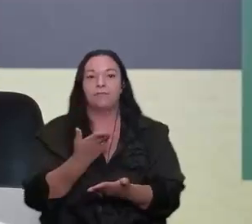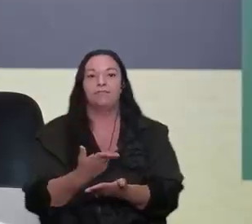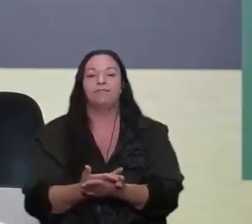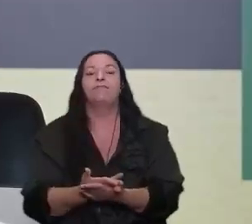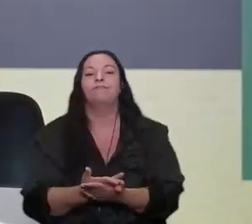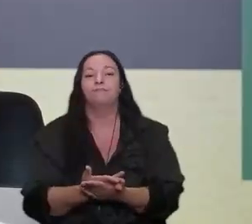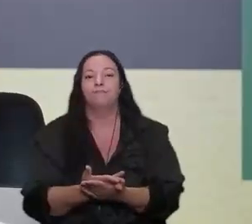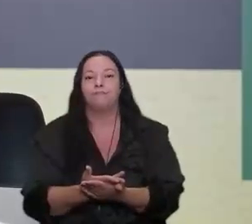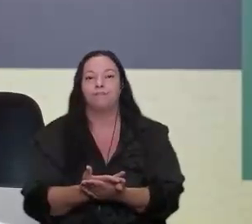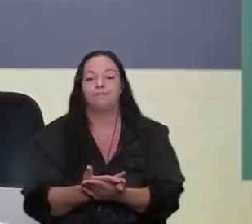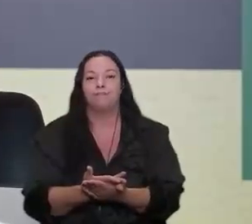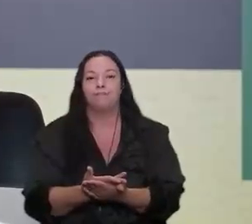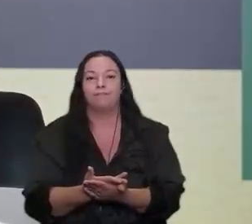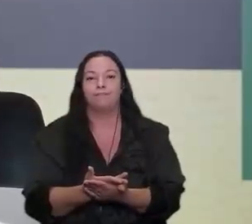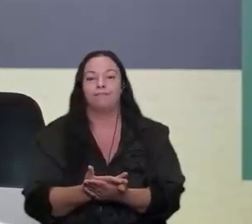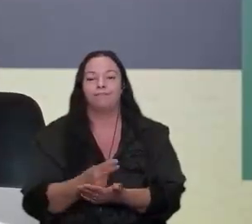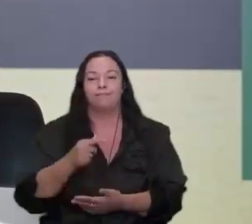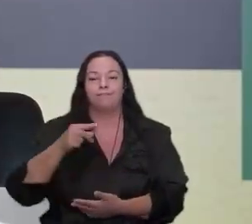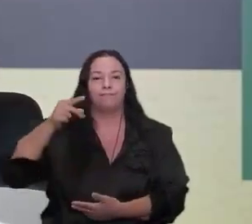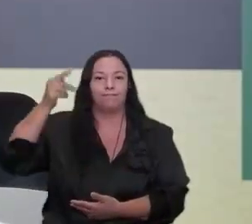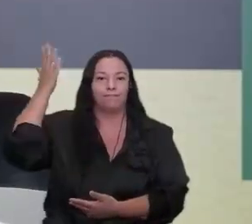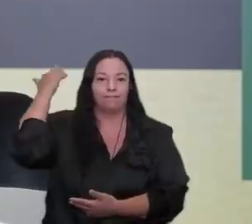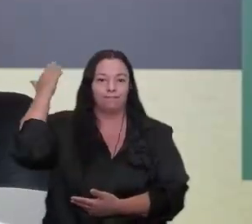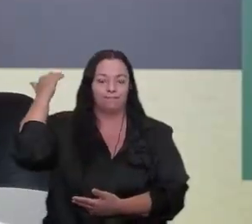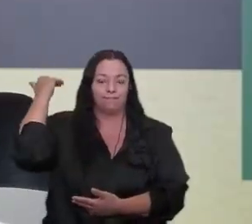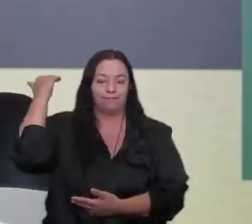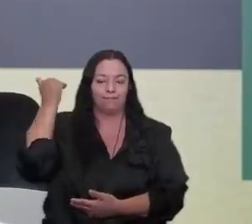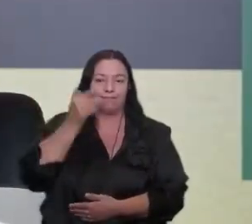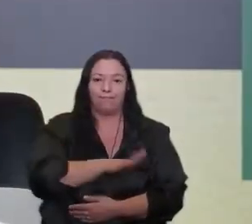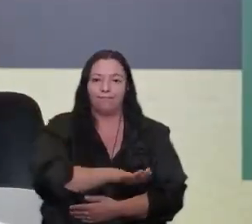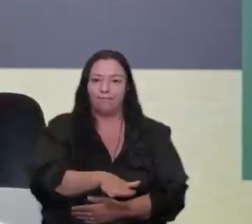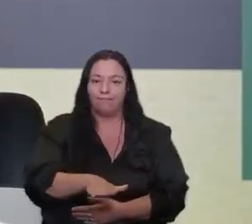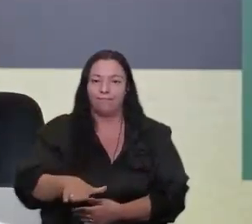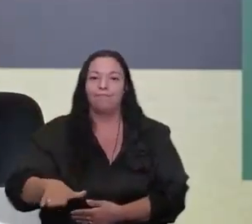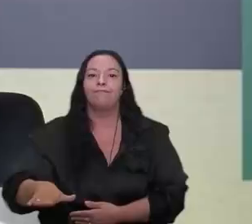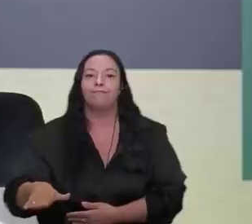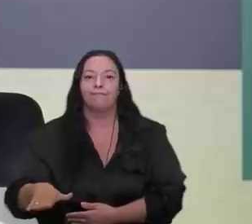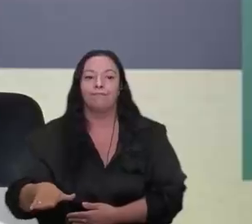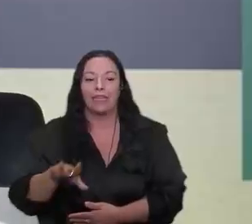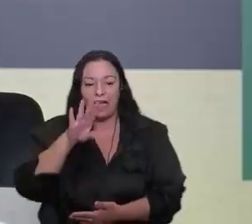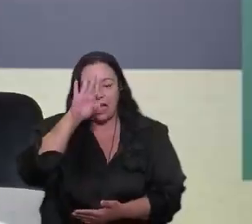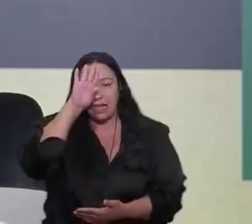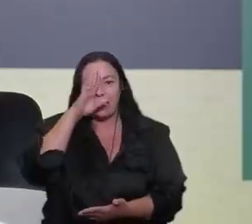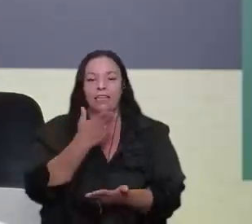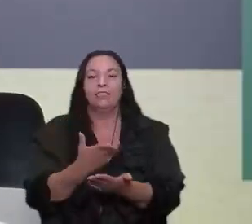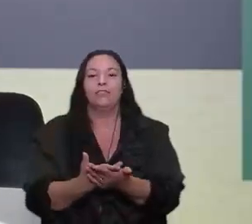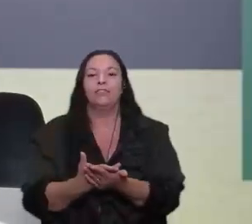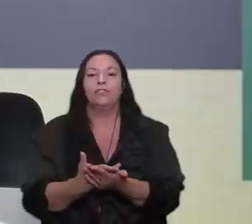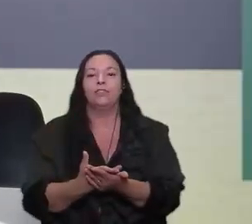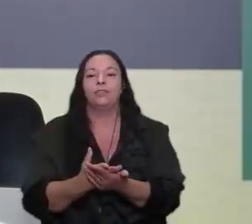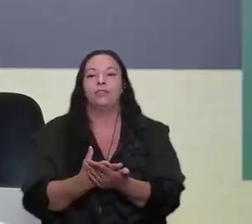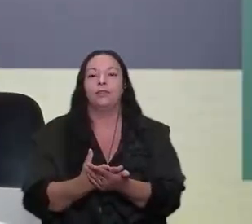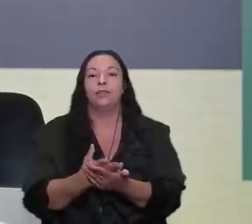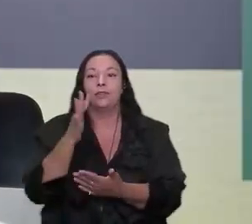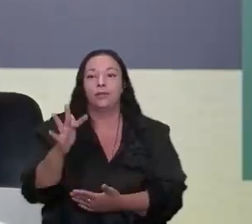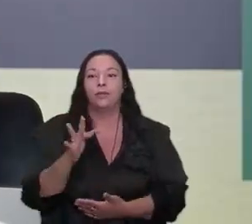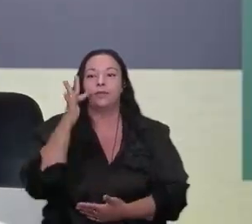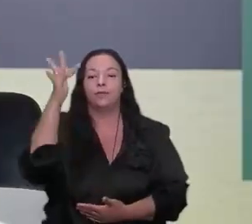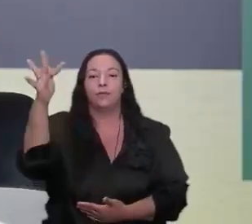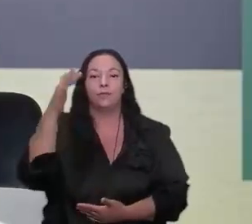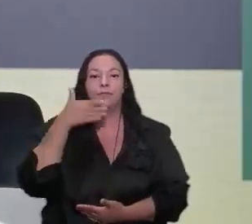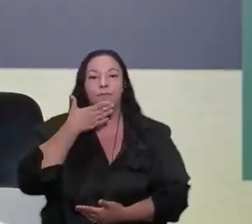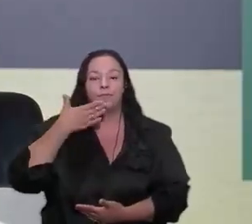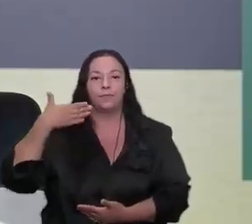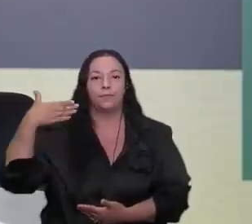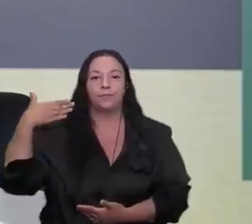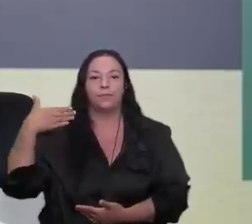pouco nessa criança que a gente foi, nesse passado da criança que acredita que o futuro pode ser melhor.